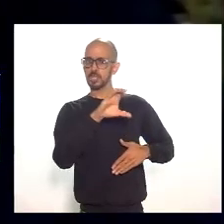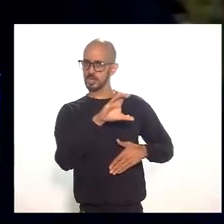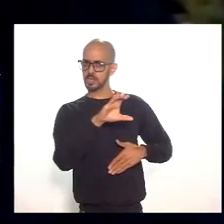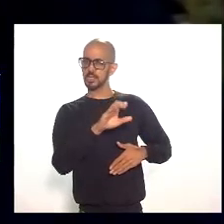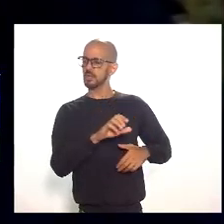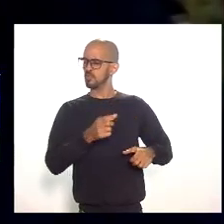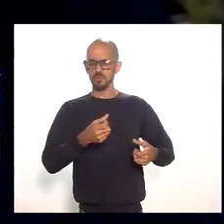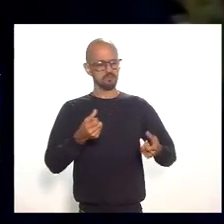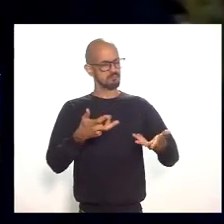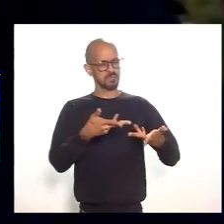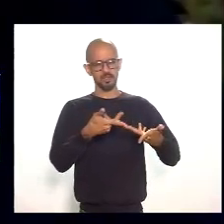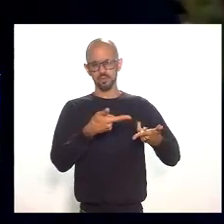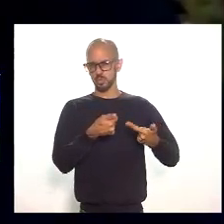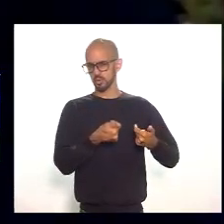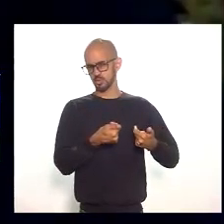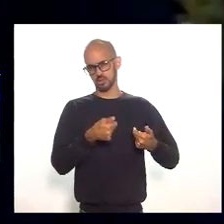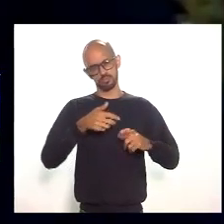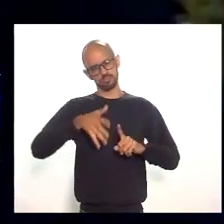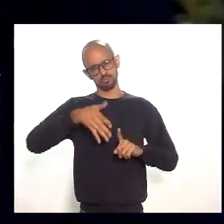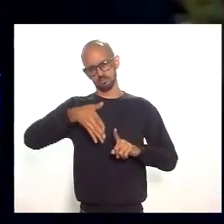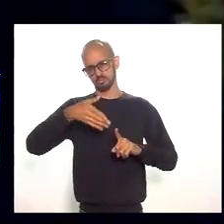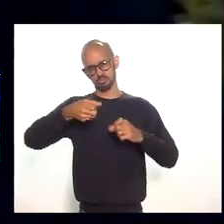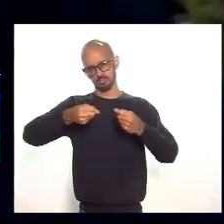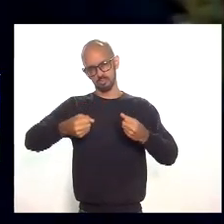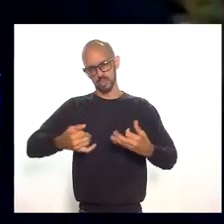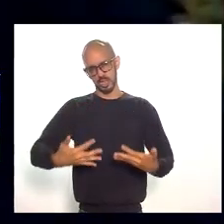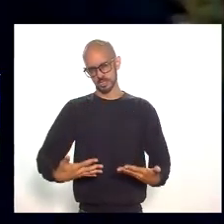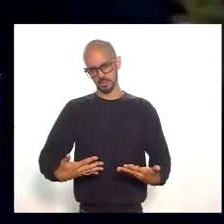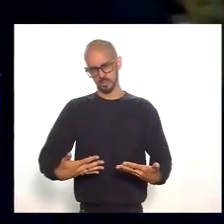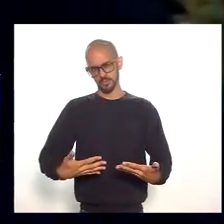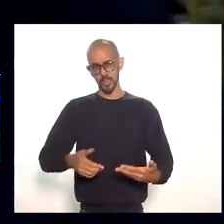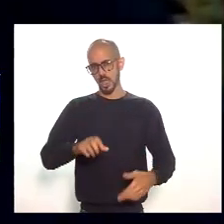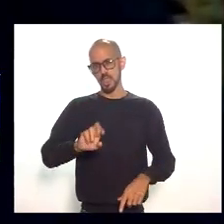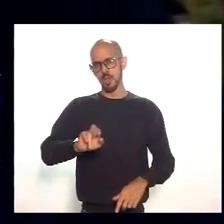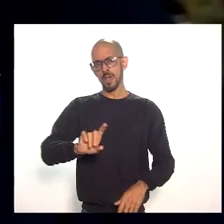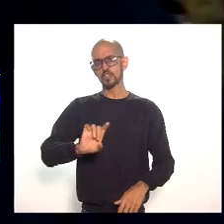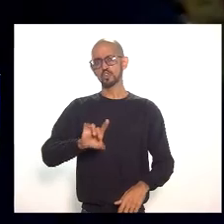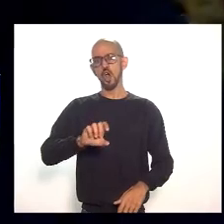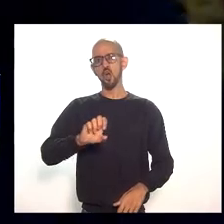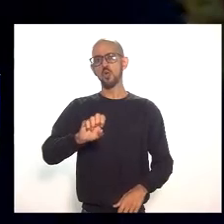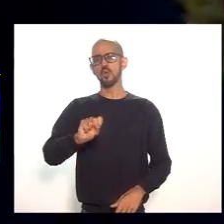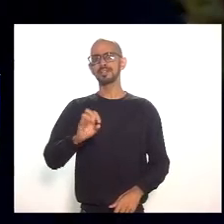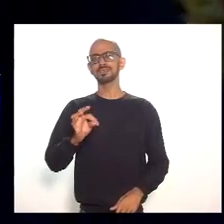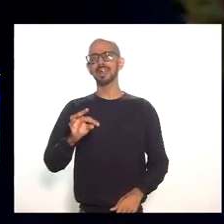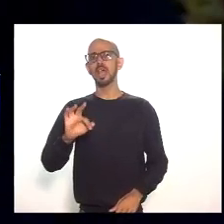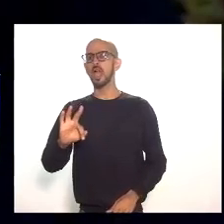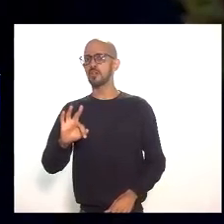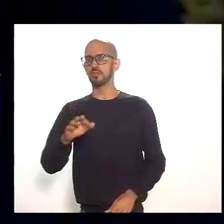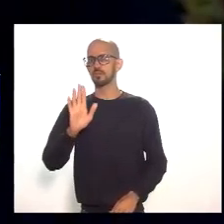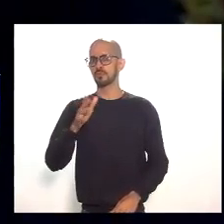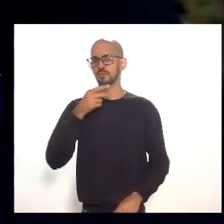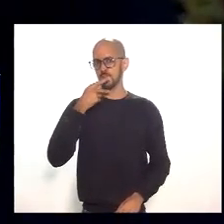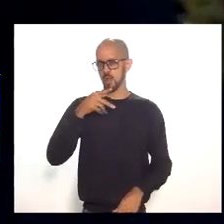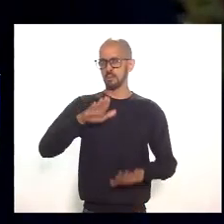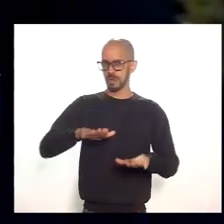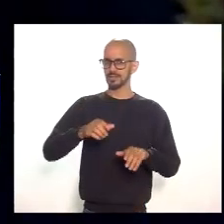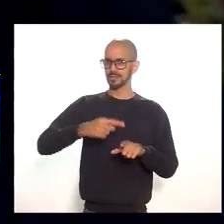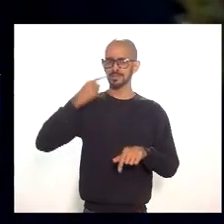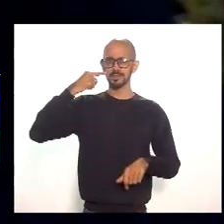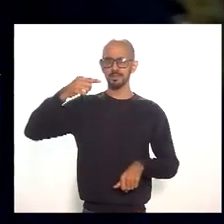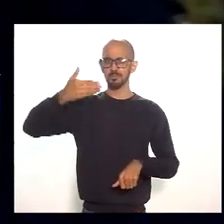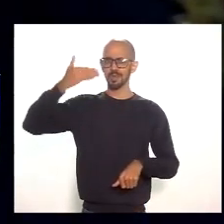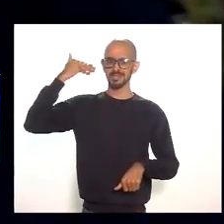na sua colocação. Não só a questão do Supremo, Mink, que você muito bem colocou, mas essa matéria nós discutimos semana